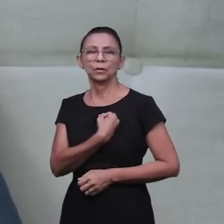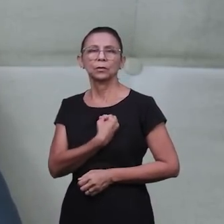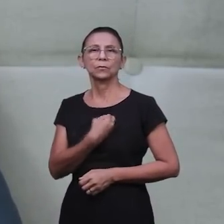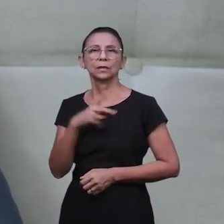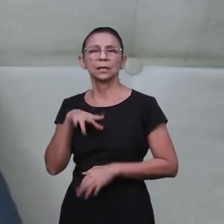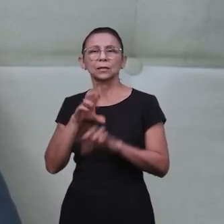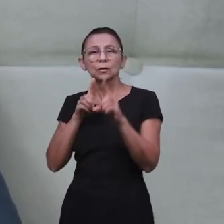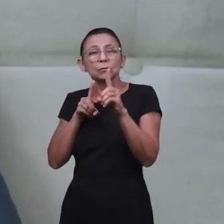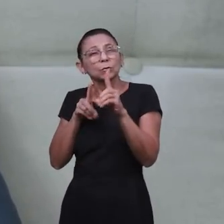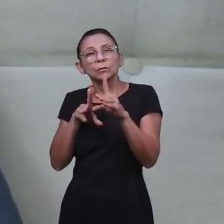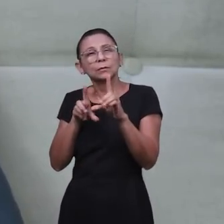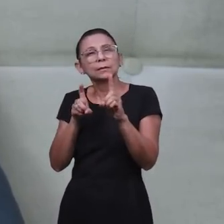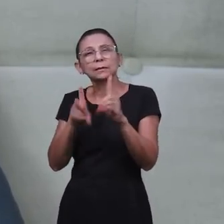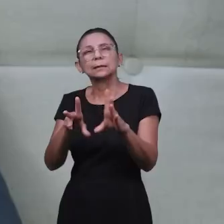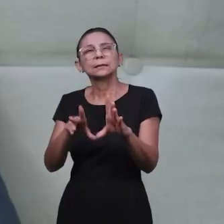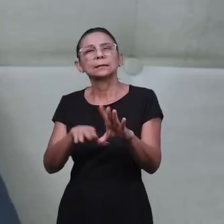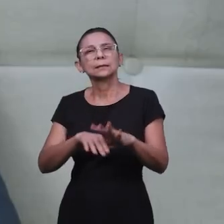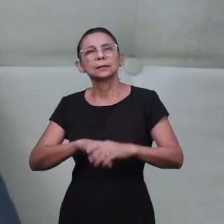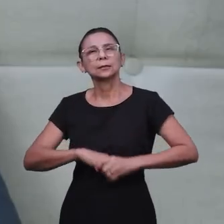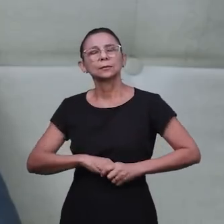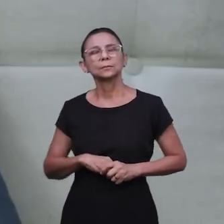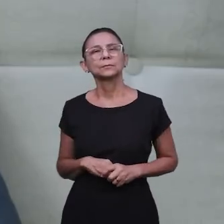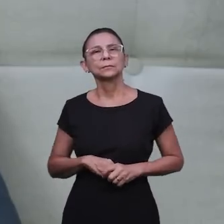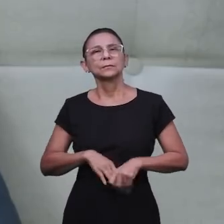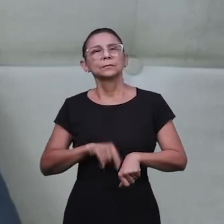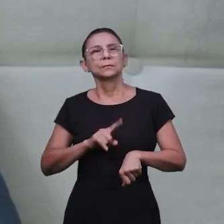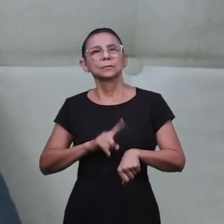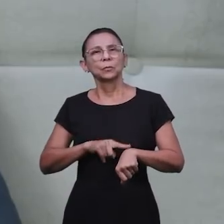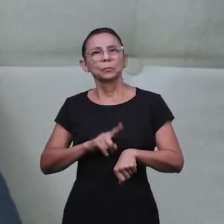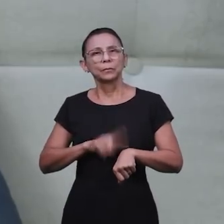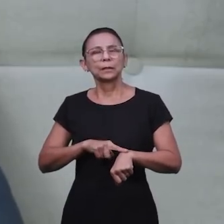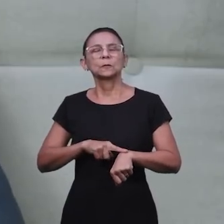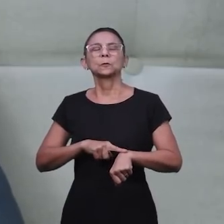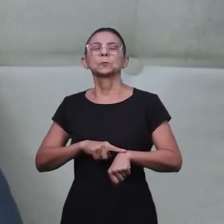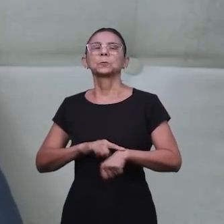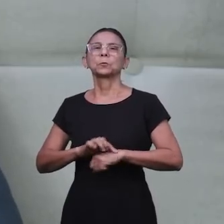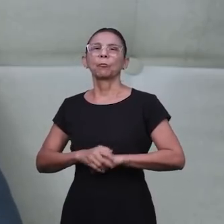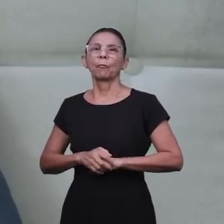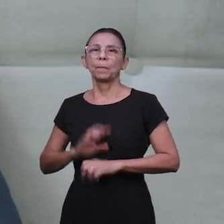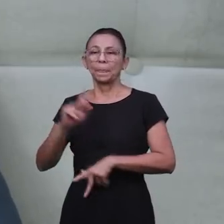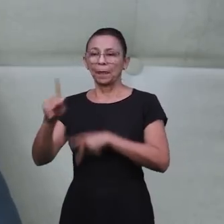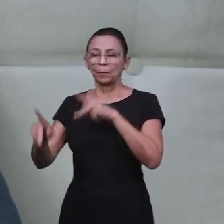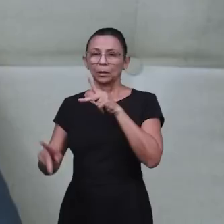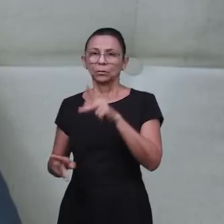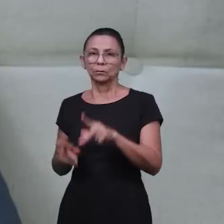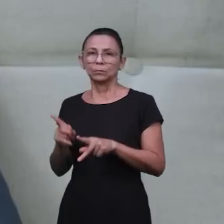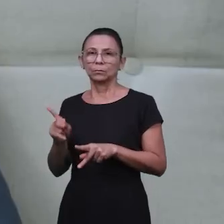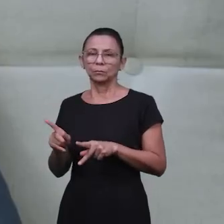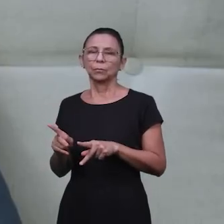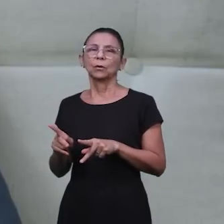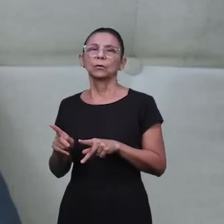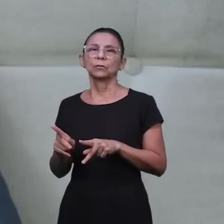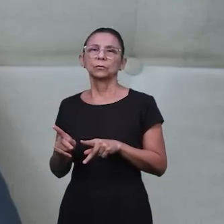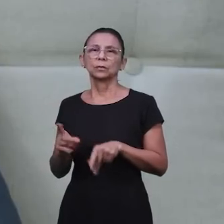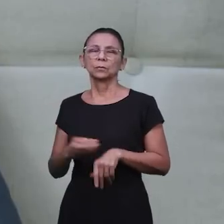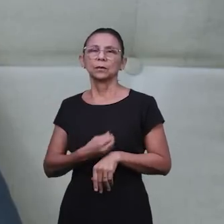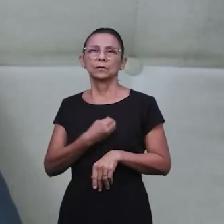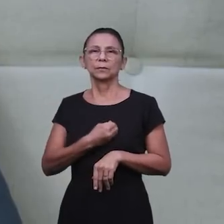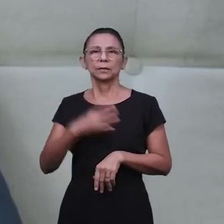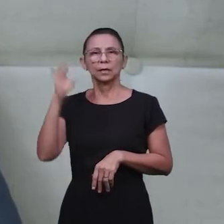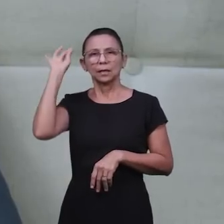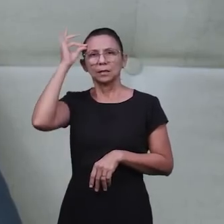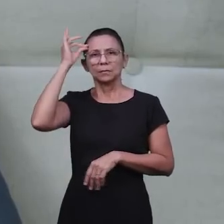doutrina indispensável nesta hora para sustento de todo